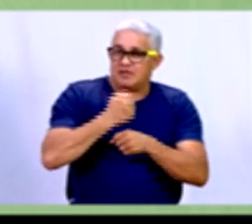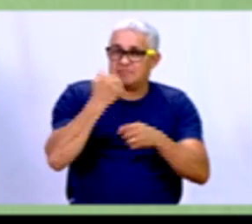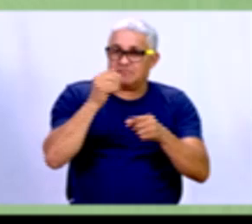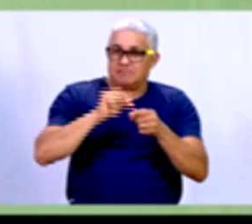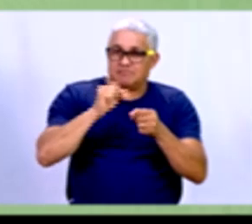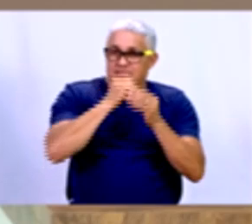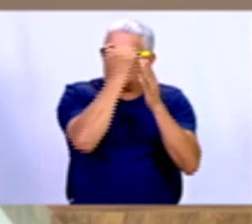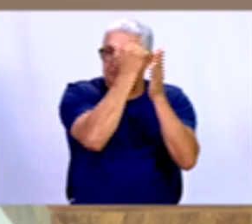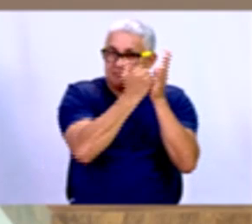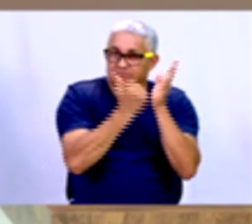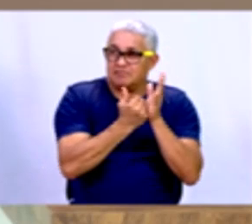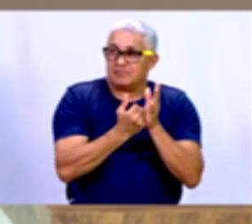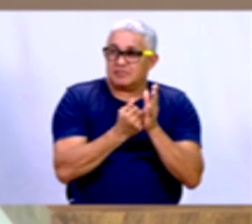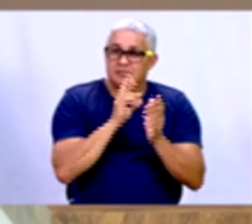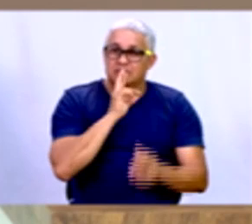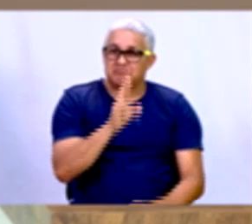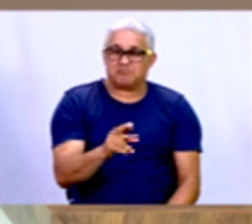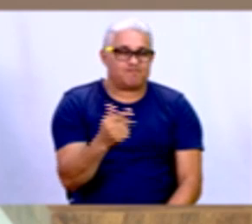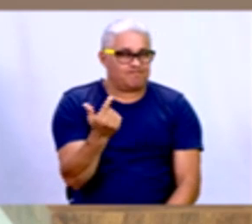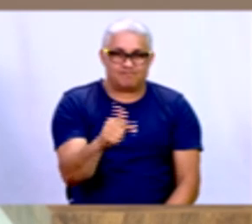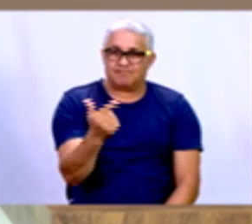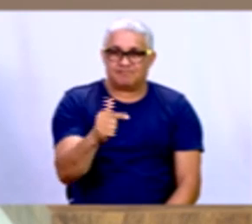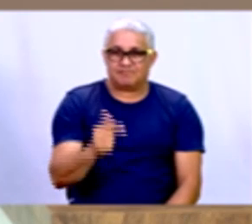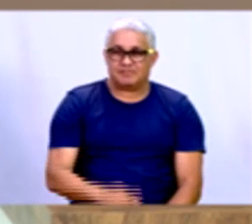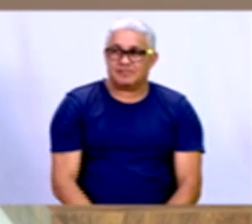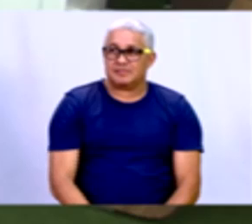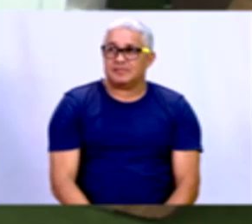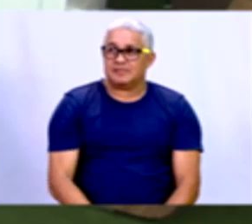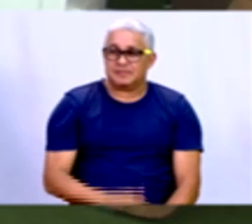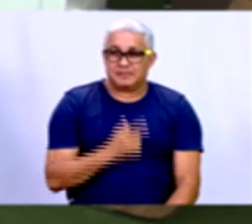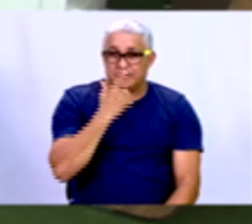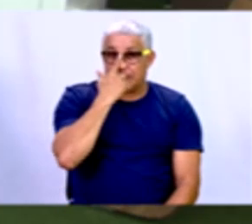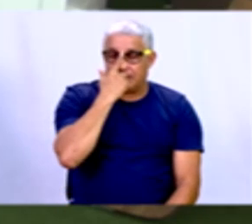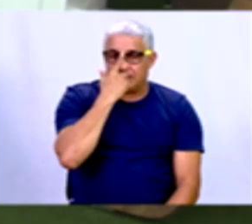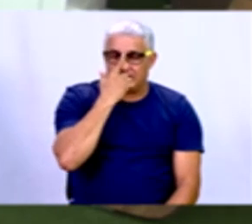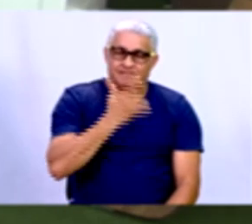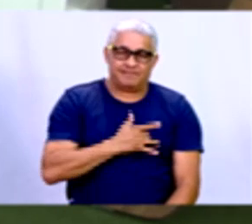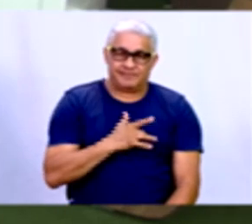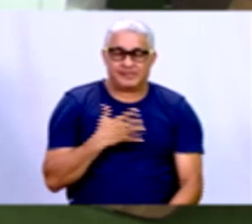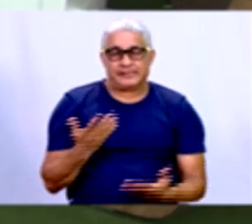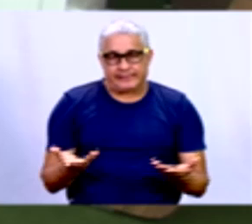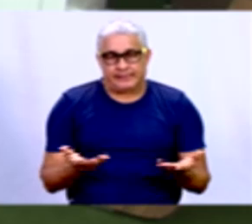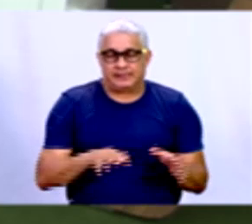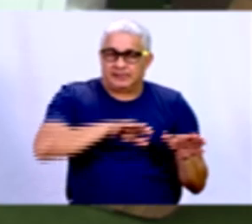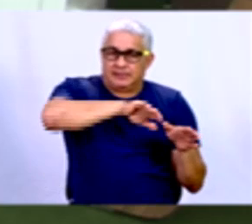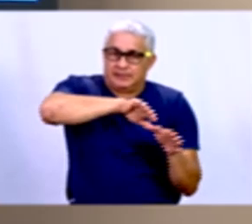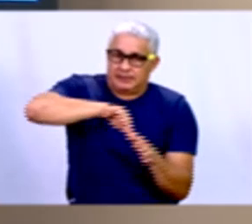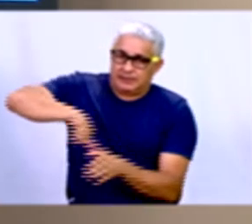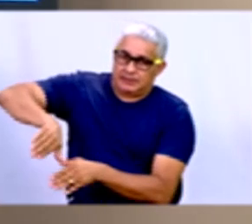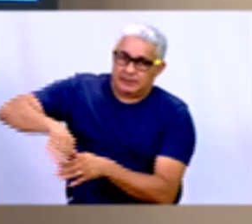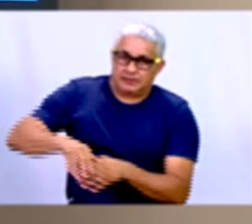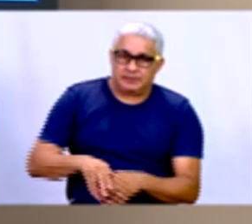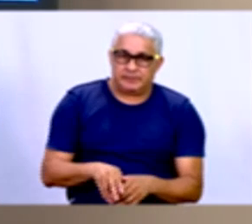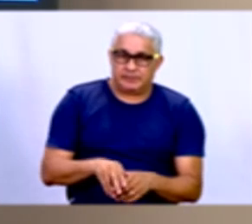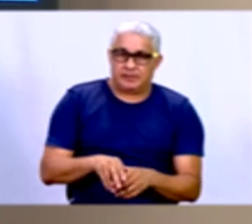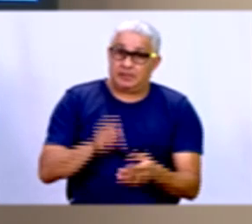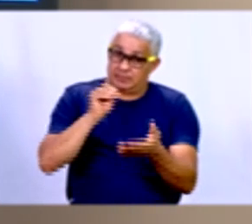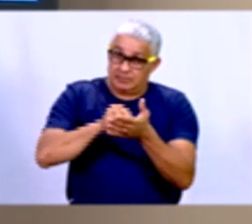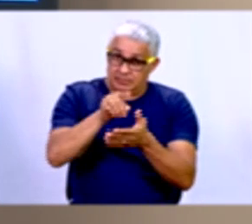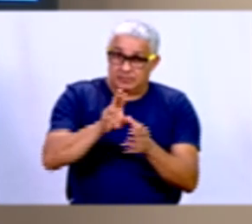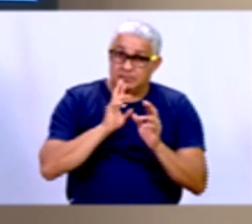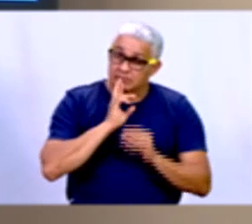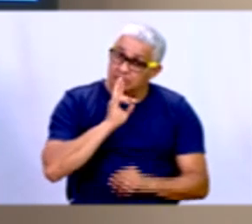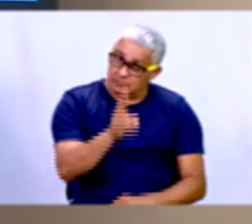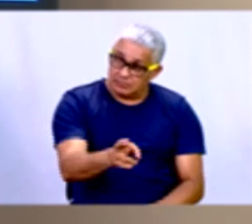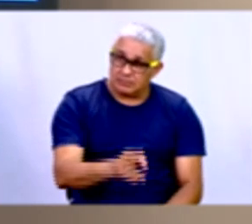resposta? Não, nessa questão 4 não tivemos resposta dos polos, Sabrina. Que pena. Então, apesar de vocês não terem respondido,